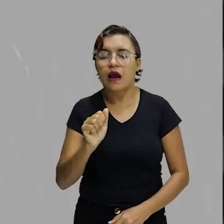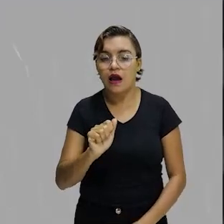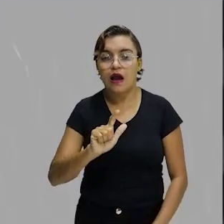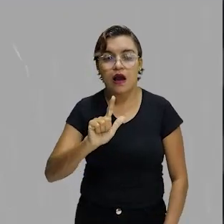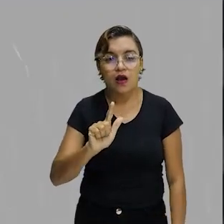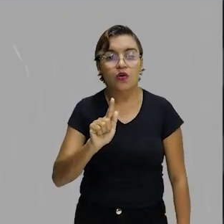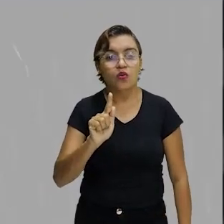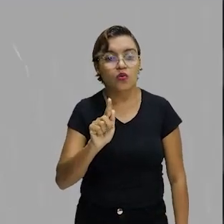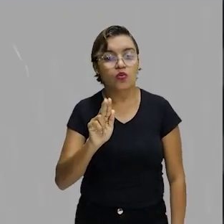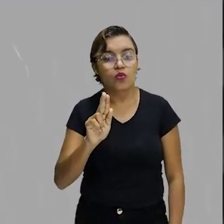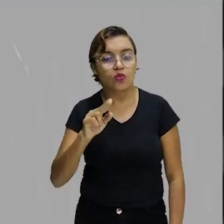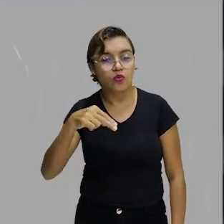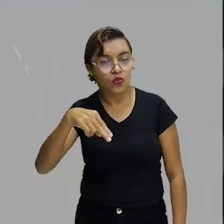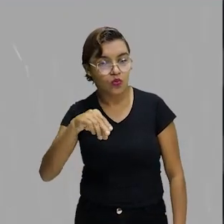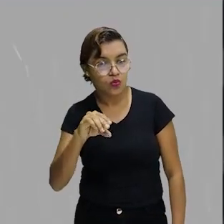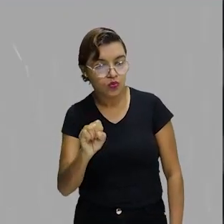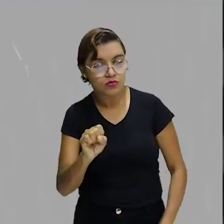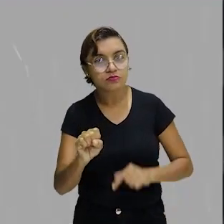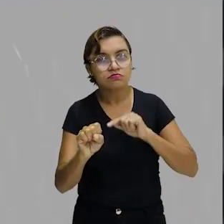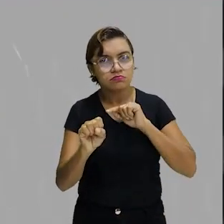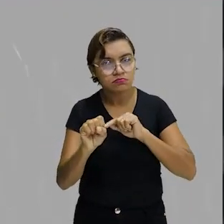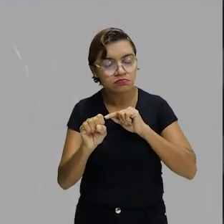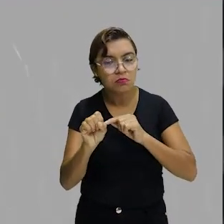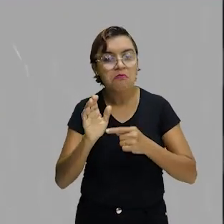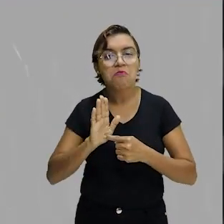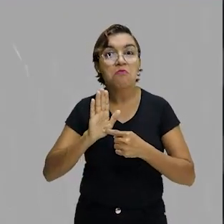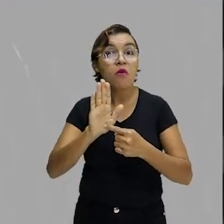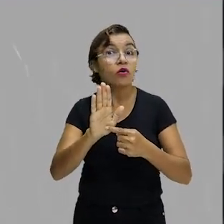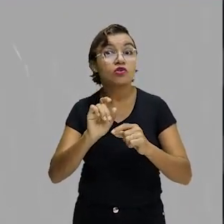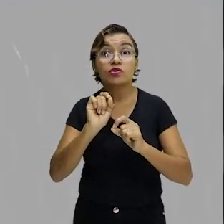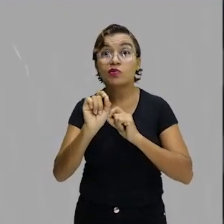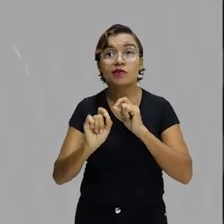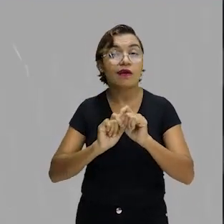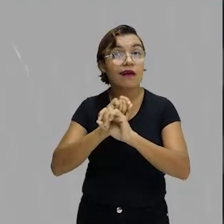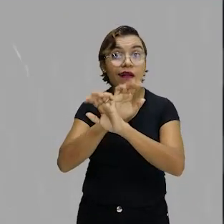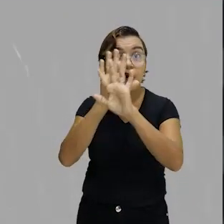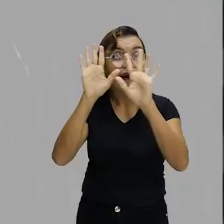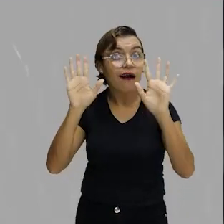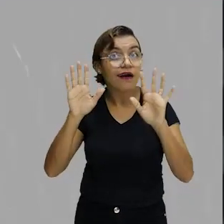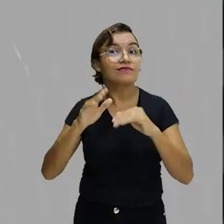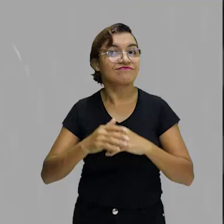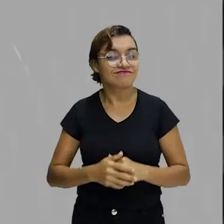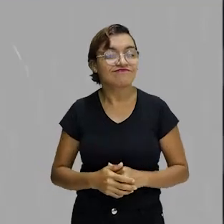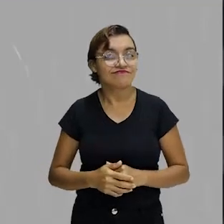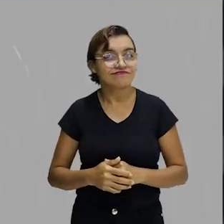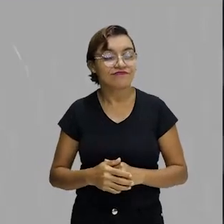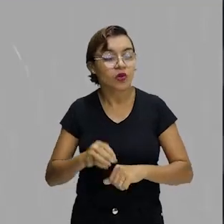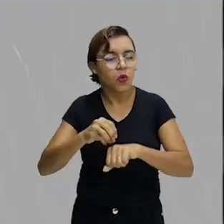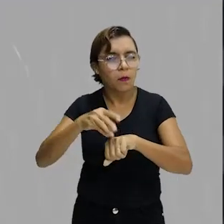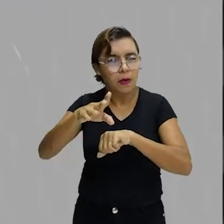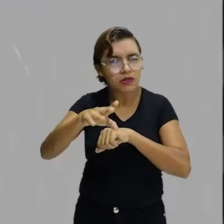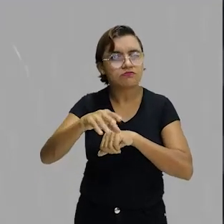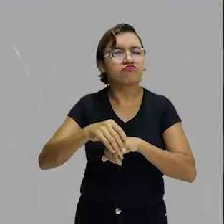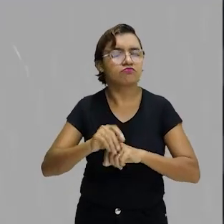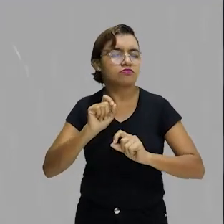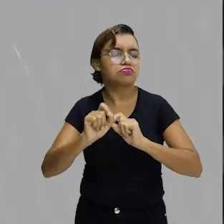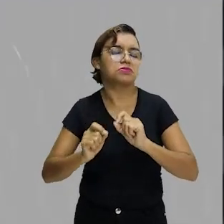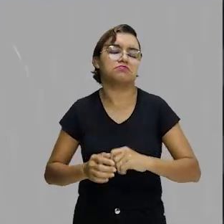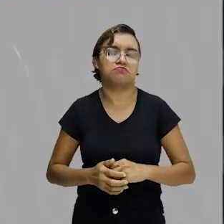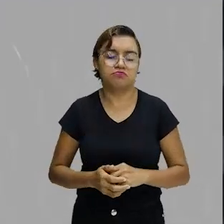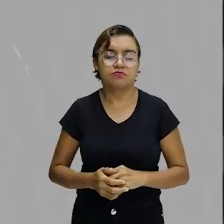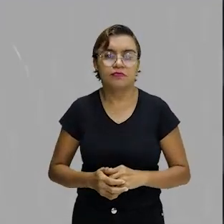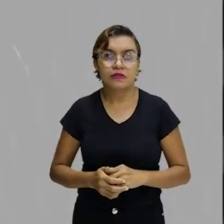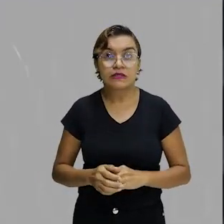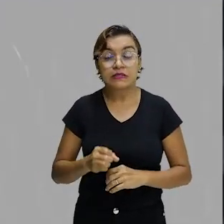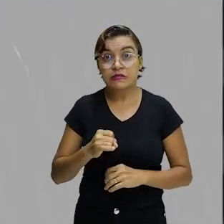a intenção do autor da questão. Saca a ideia? Isso aqui é uma coisa que eu quero compartilhar com vocês. É uma dica para vocês.